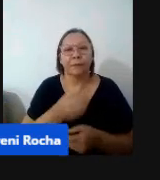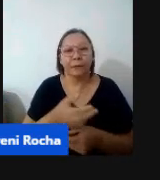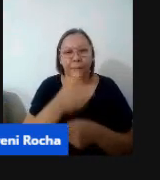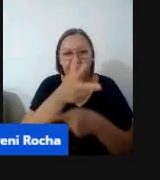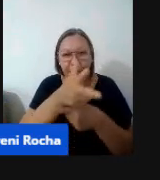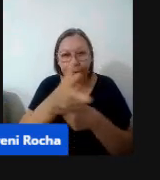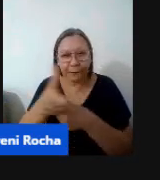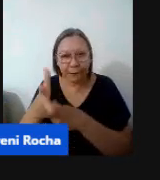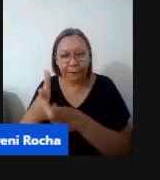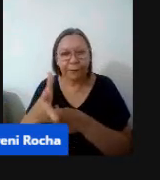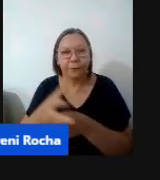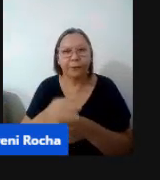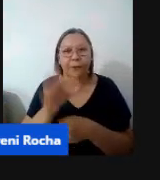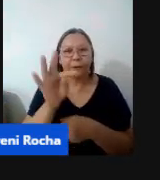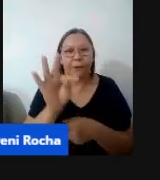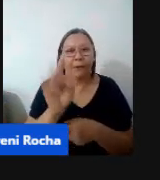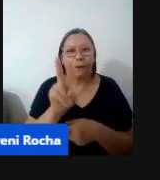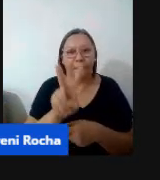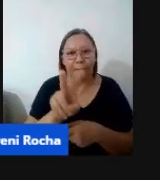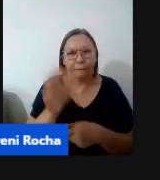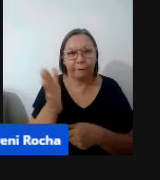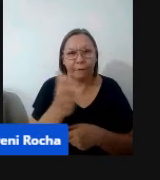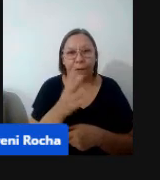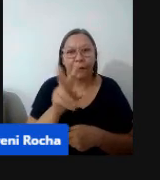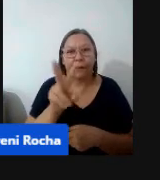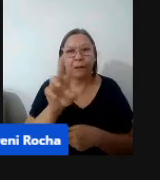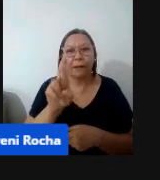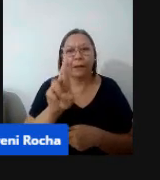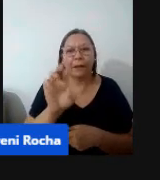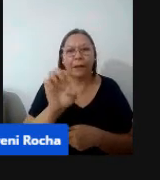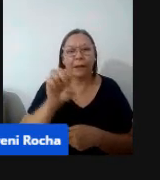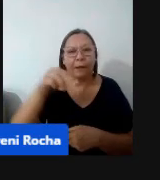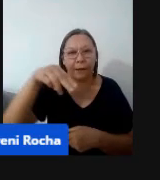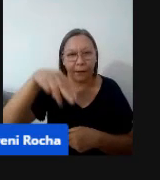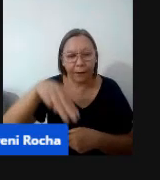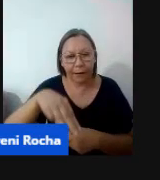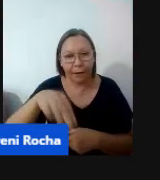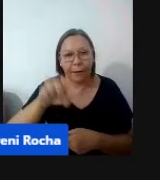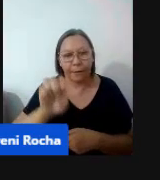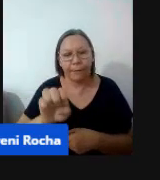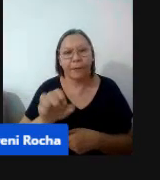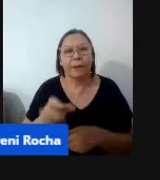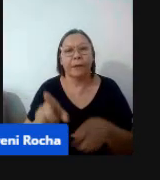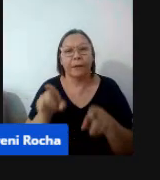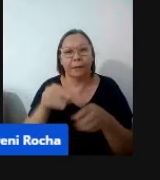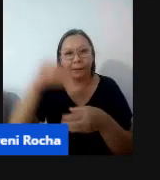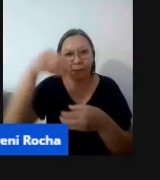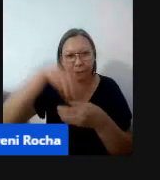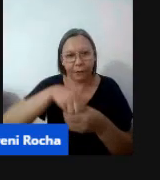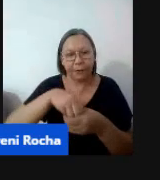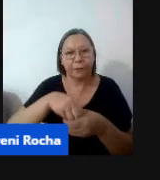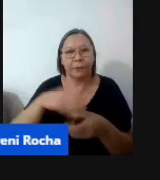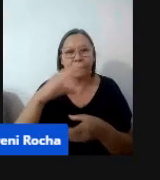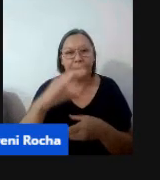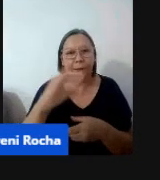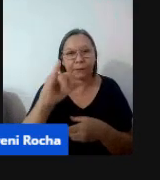Toda a orientação está disposta na CI enviada em fevereiro às escolas.